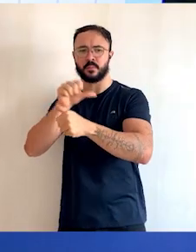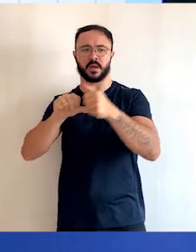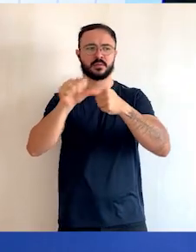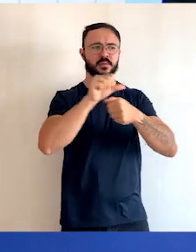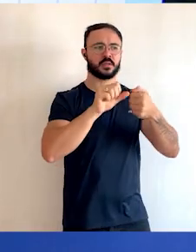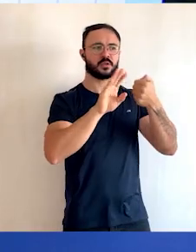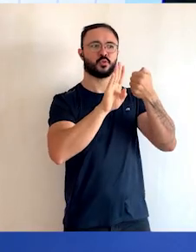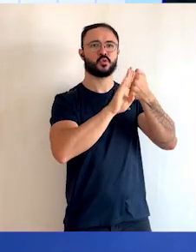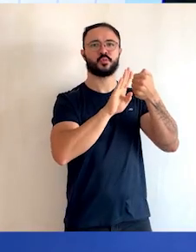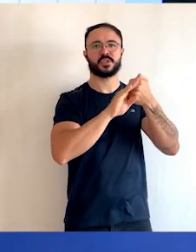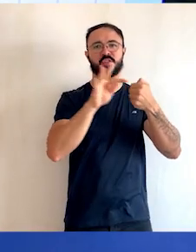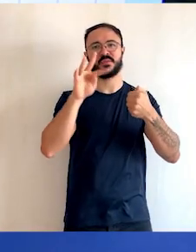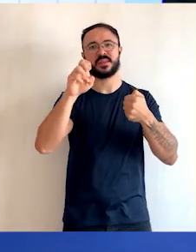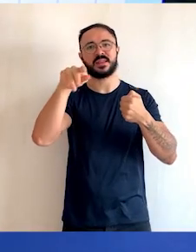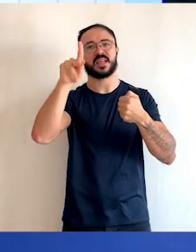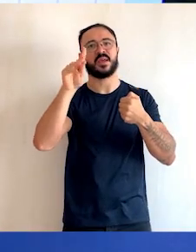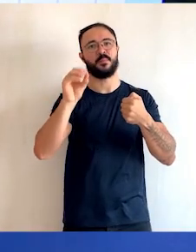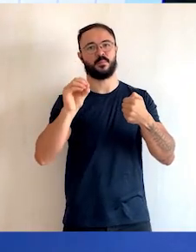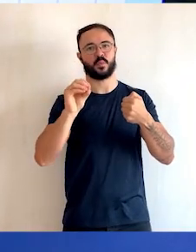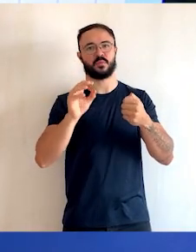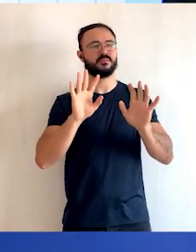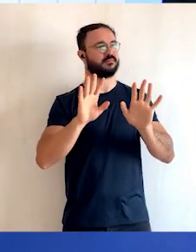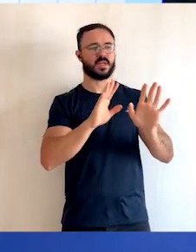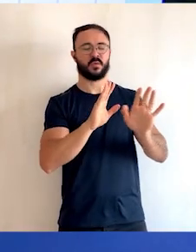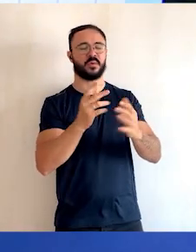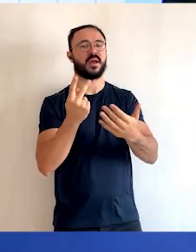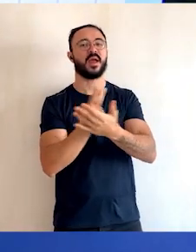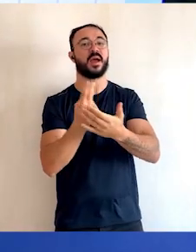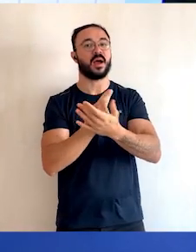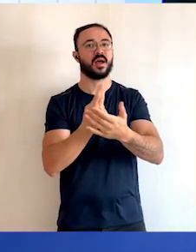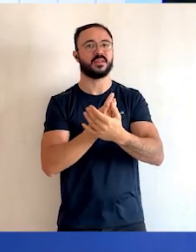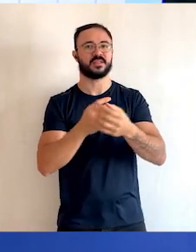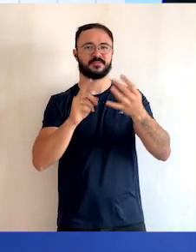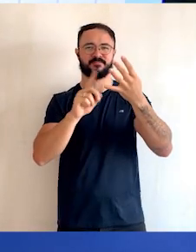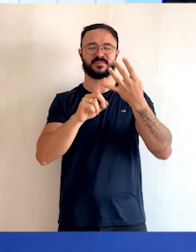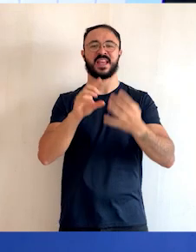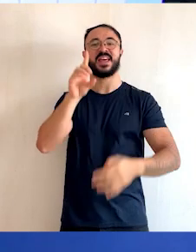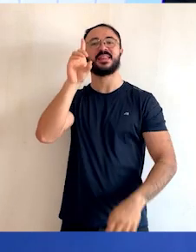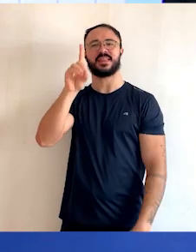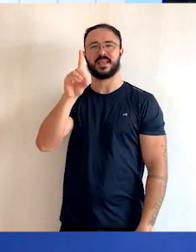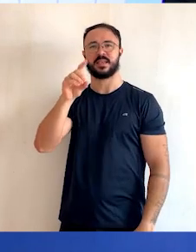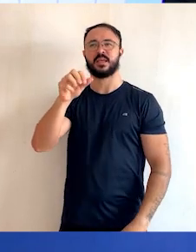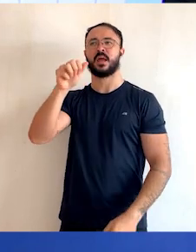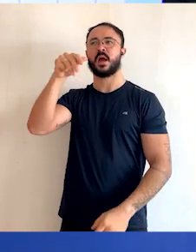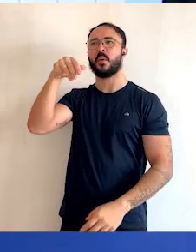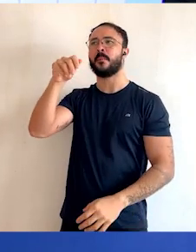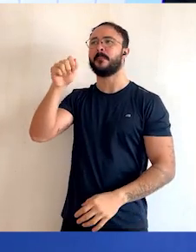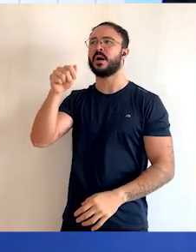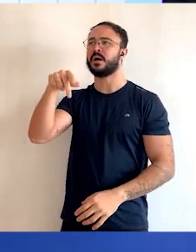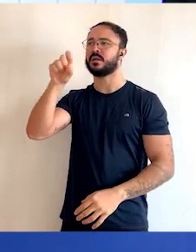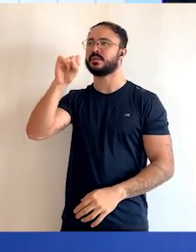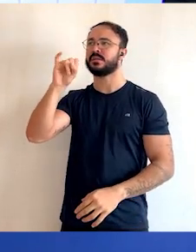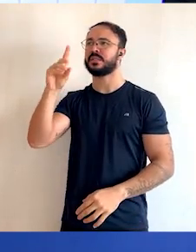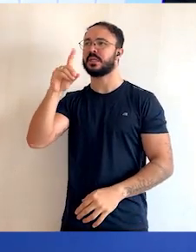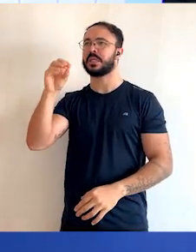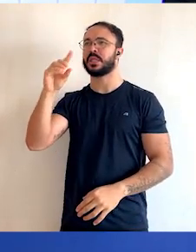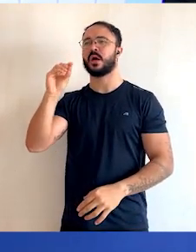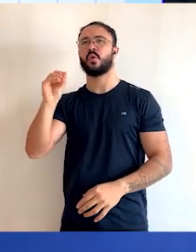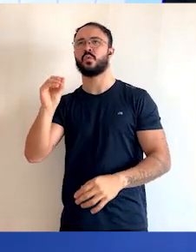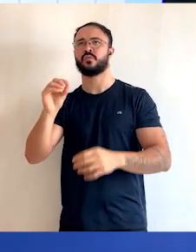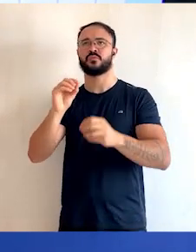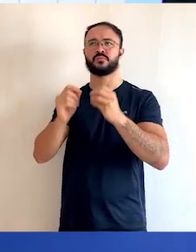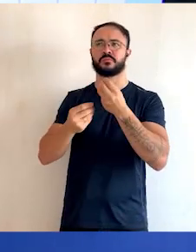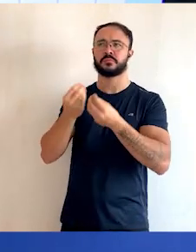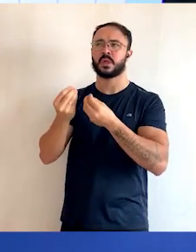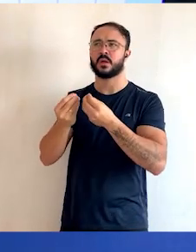correta. Letra D, mansidão, que é um substantivo abstrato e veio do adjetivo manso. Portanto,